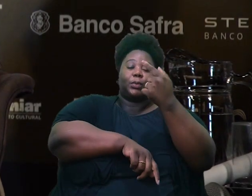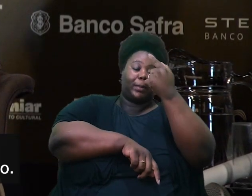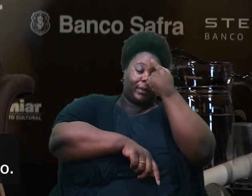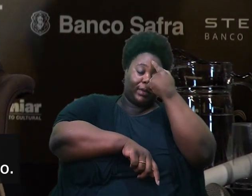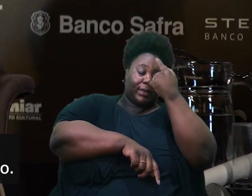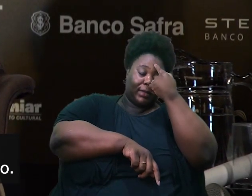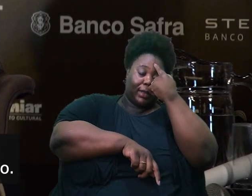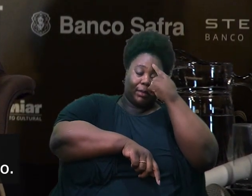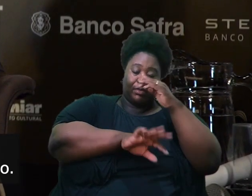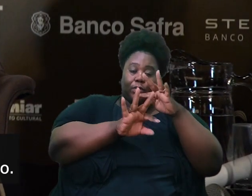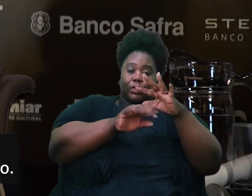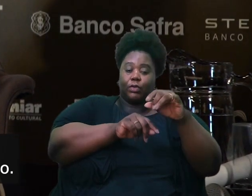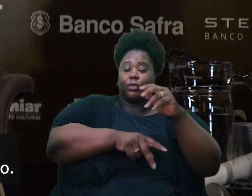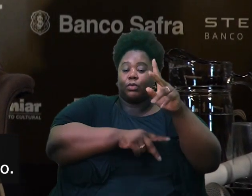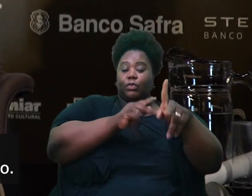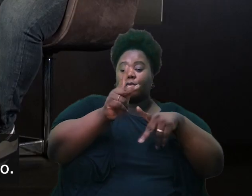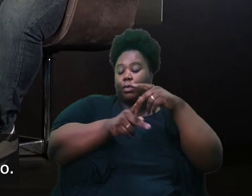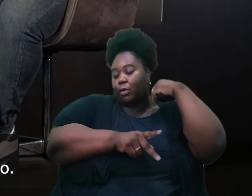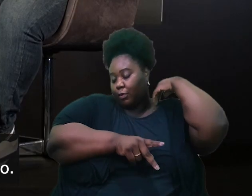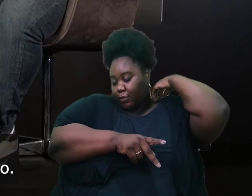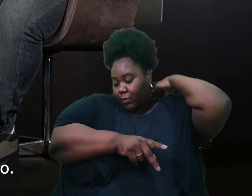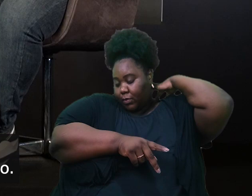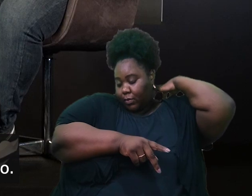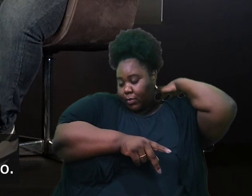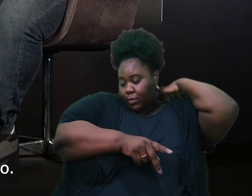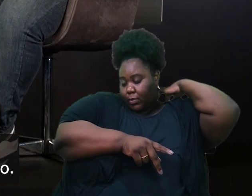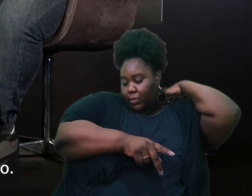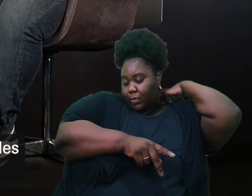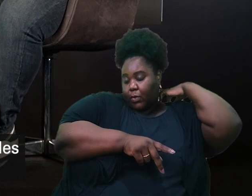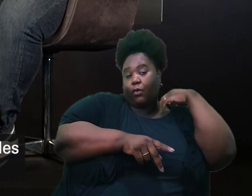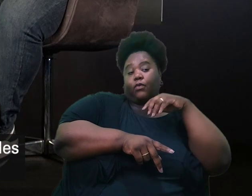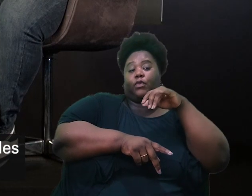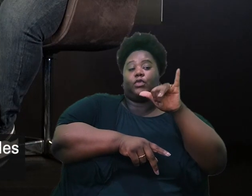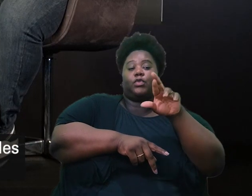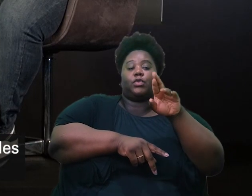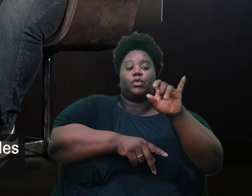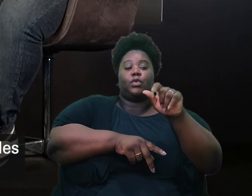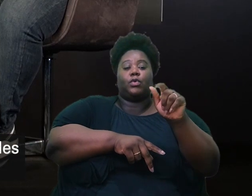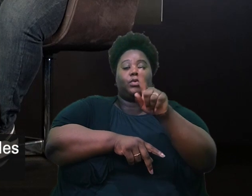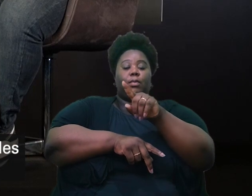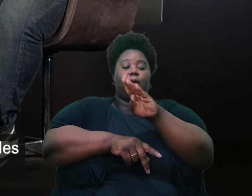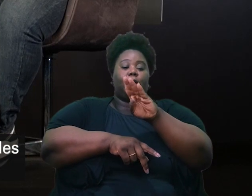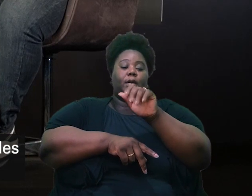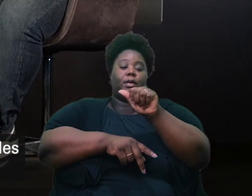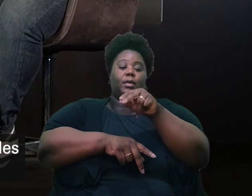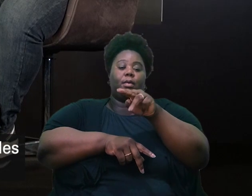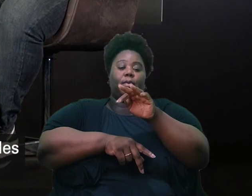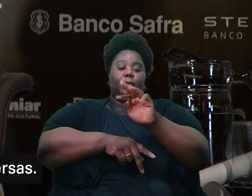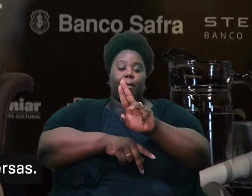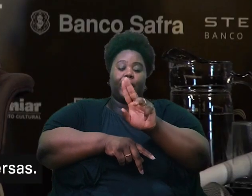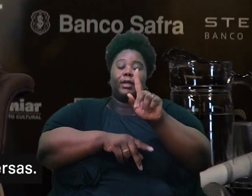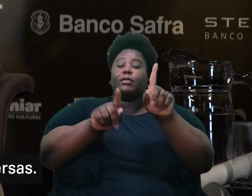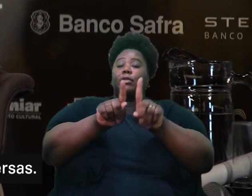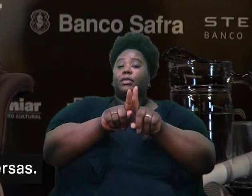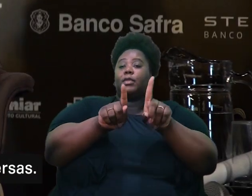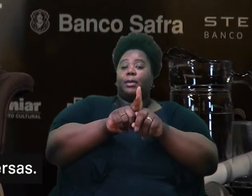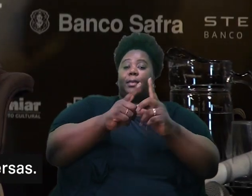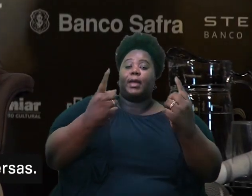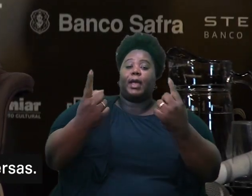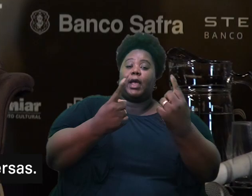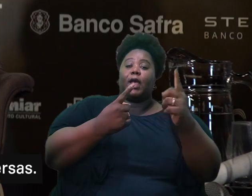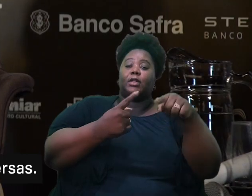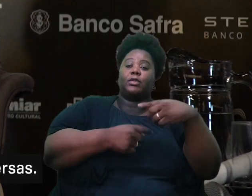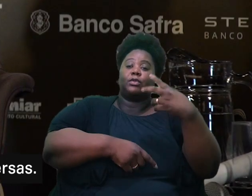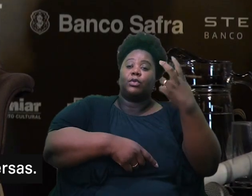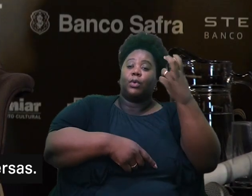pensamento, seja dos povos iorubá, seja dos povos banto, por exemplo, apenas para falar de duas grandes matrizes e que conhecimento que são